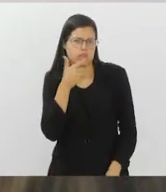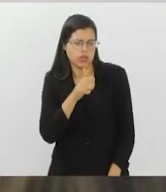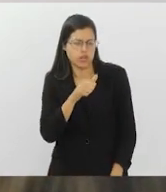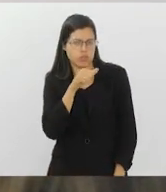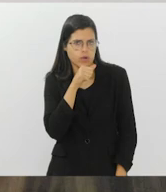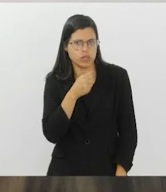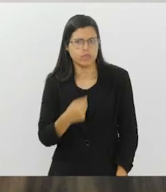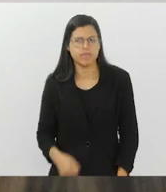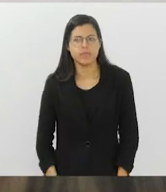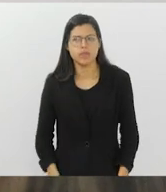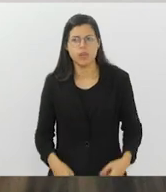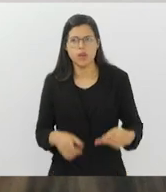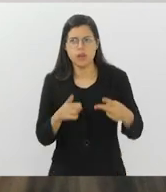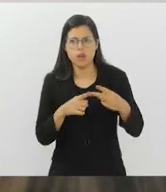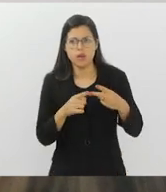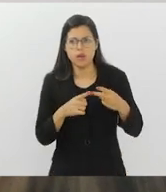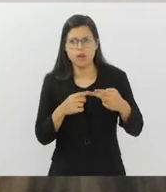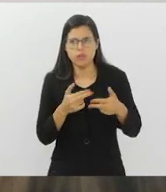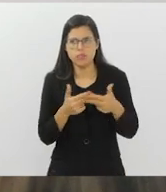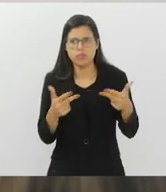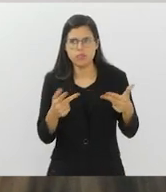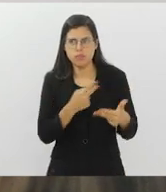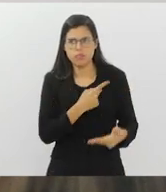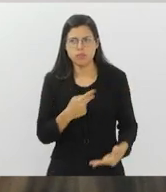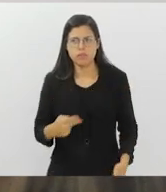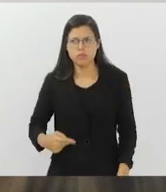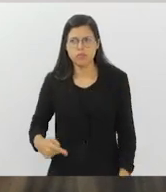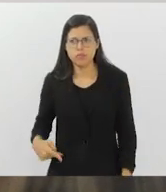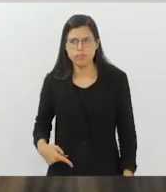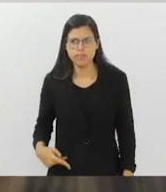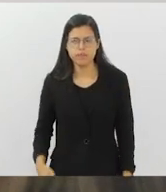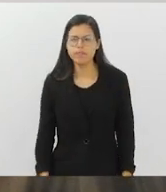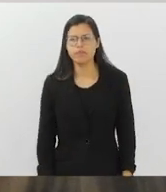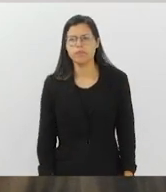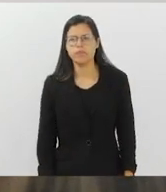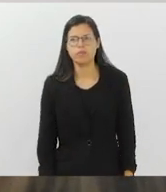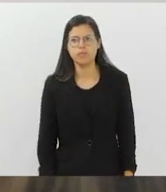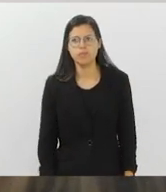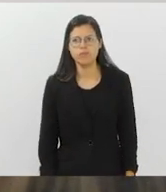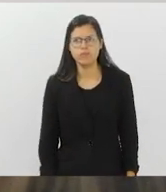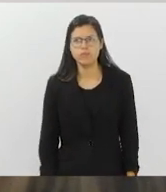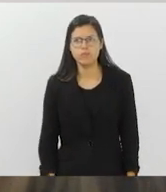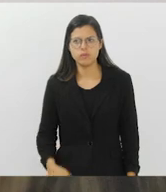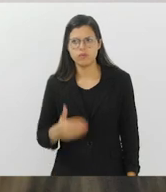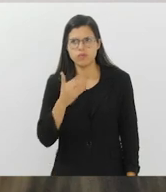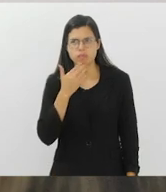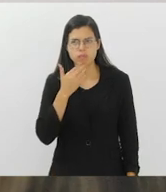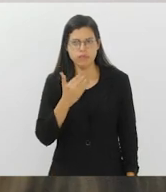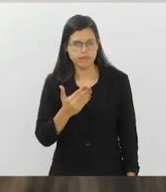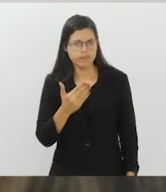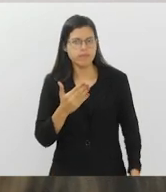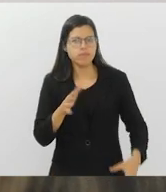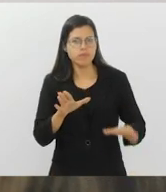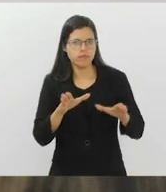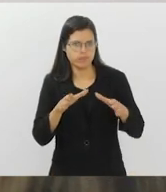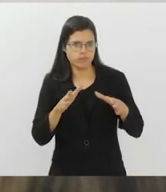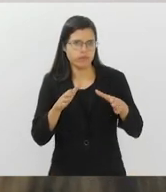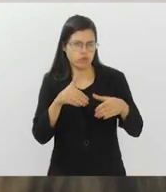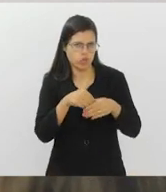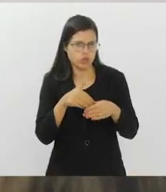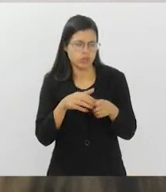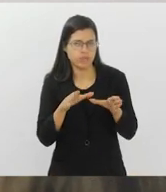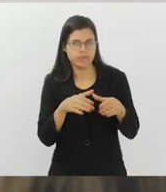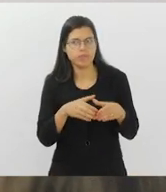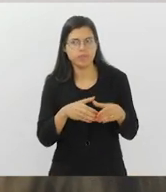segunda coisa, presidente, aí já submetendo ao encaminhamento aí da comissão, eu